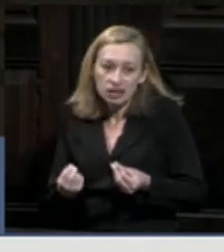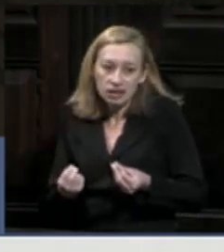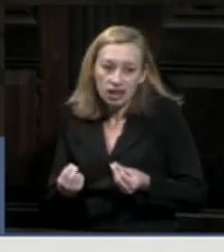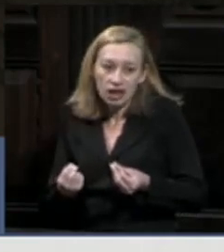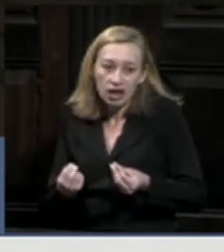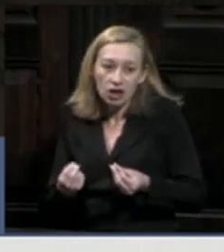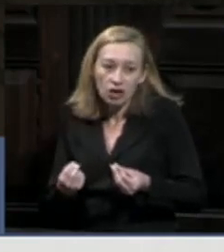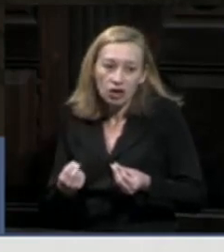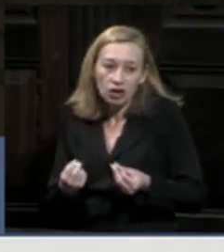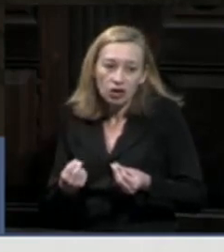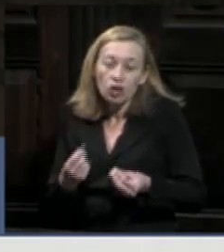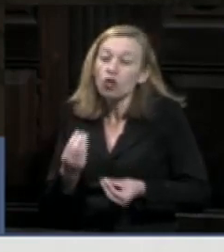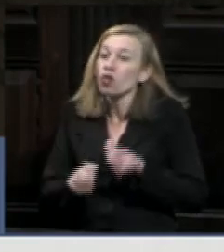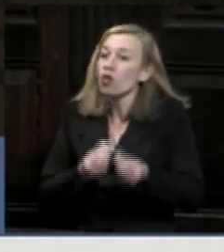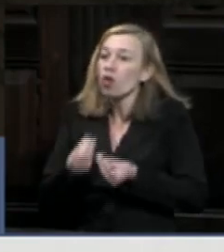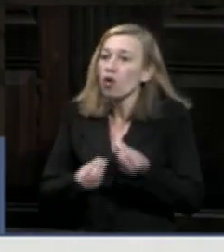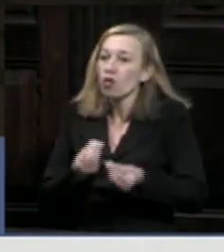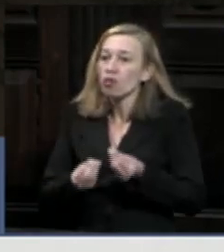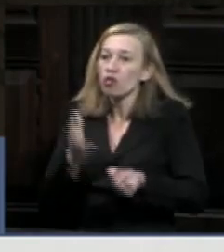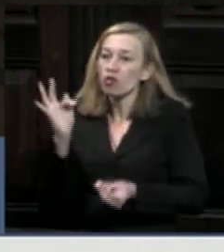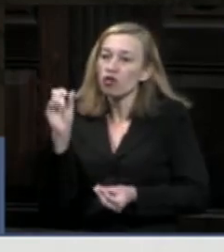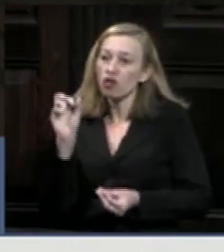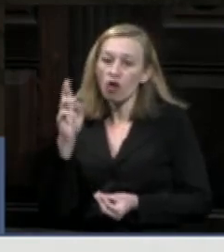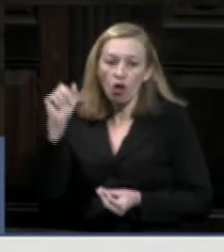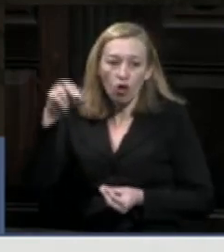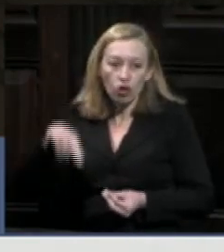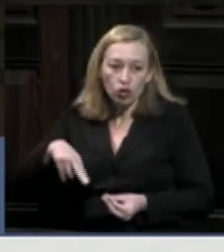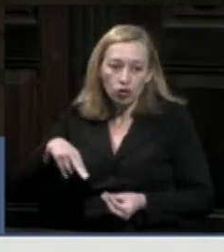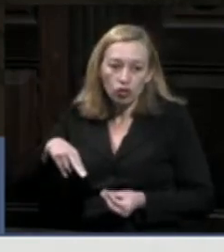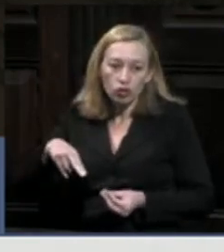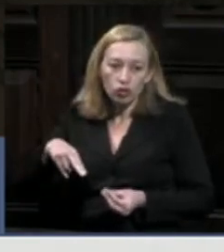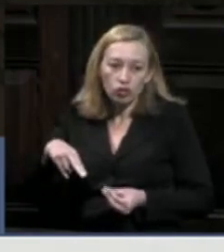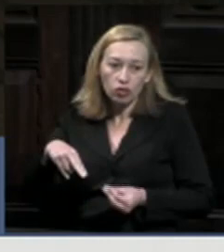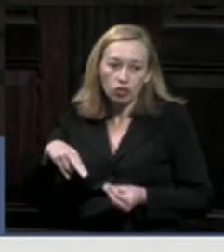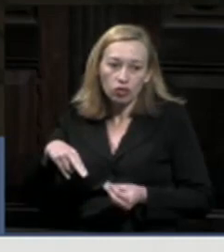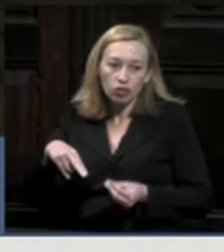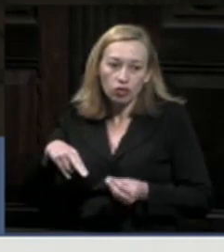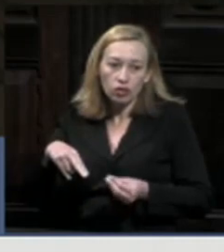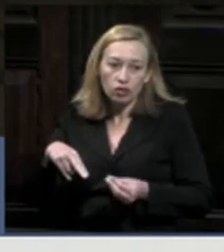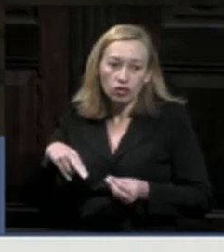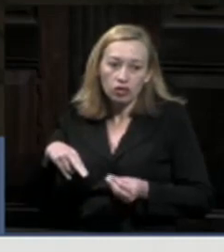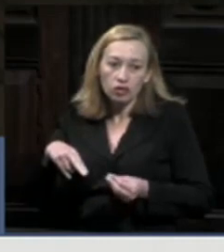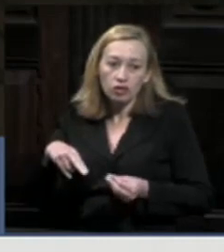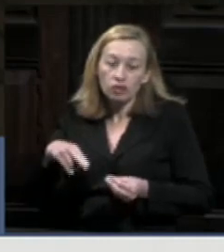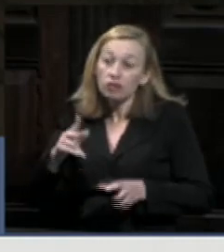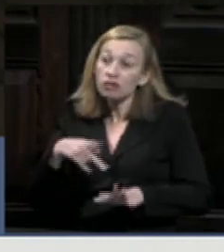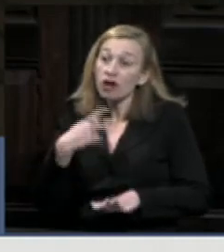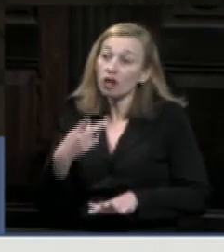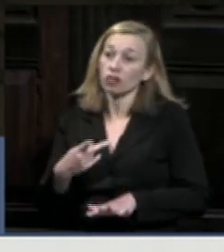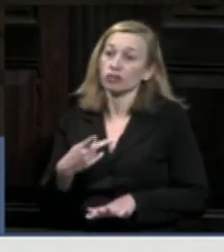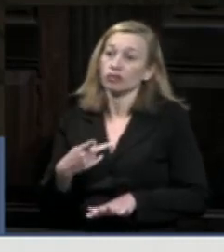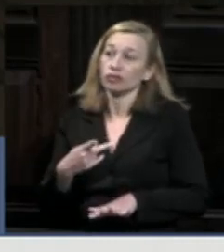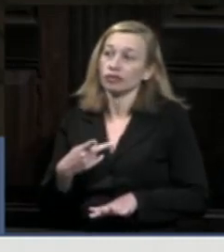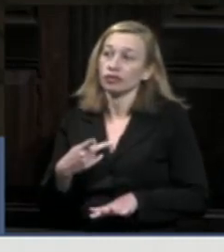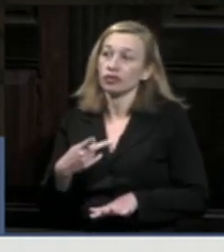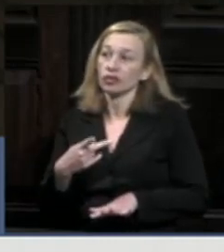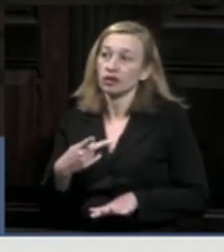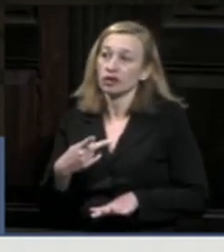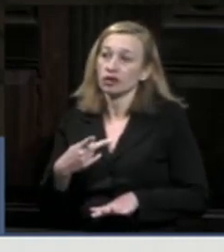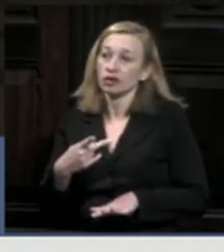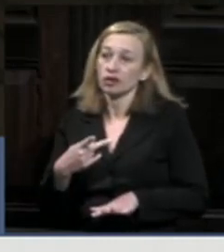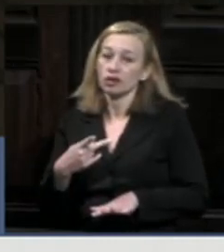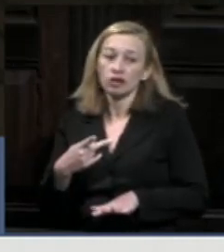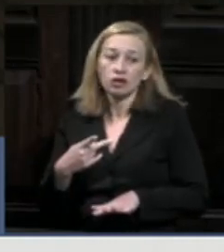fórum de duque de caxias revelar o nome da juíza leiga repetiu